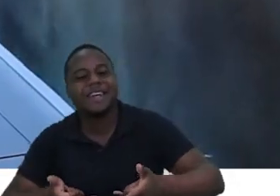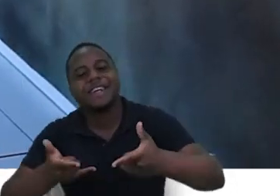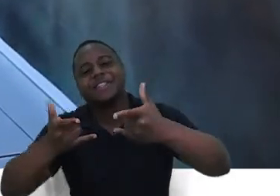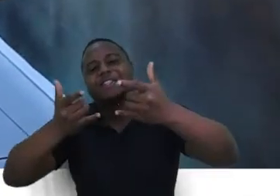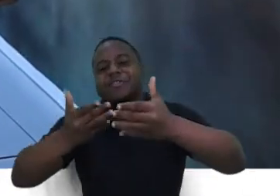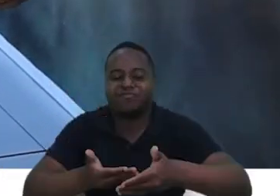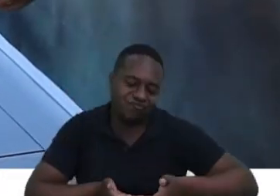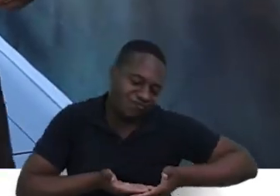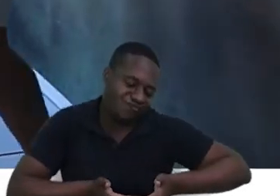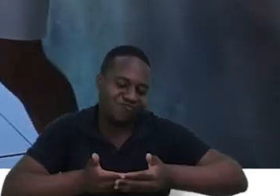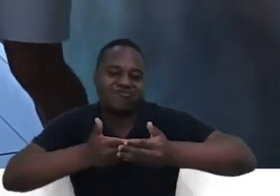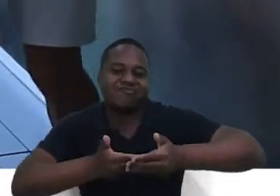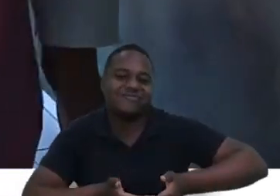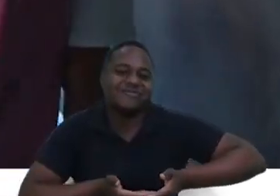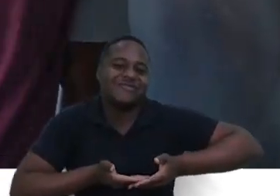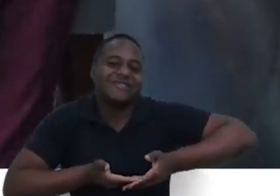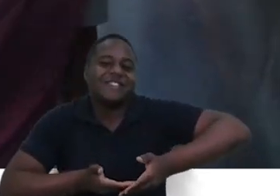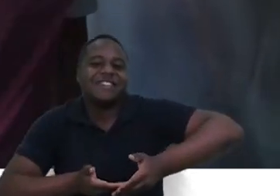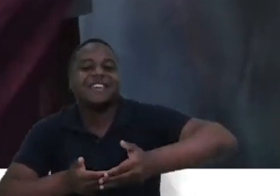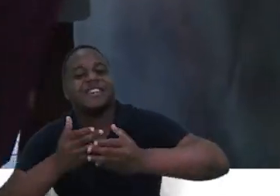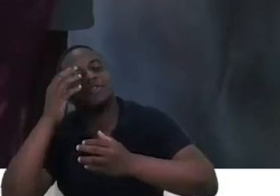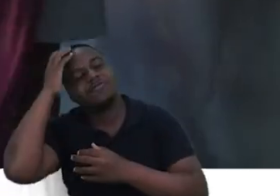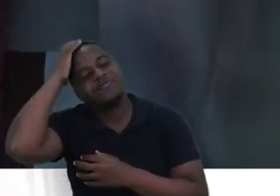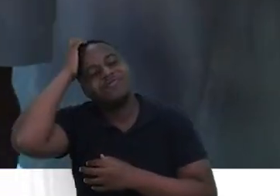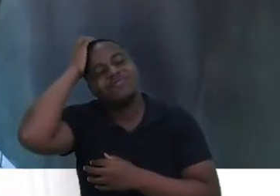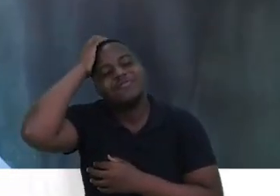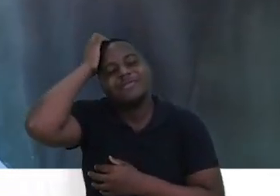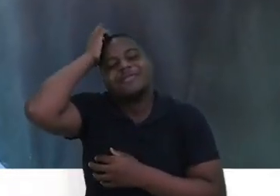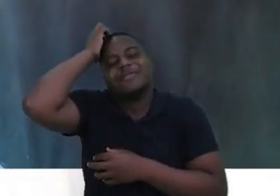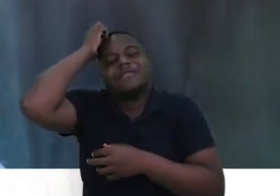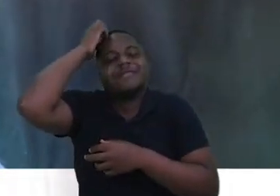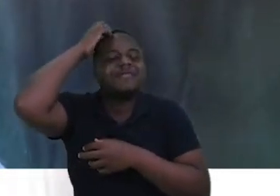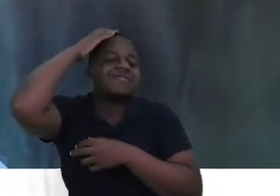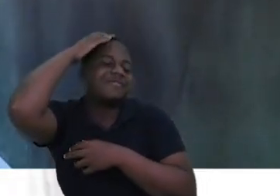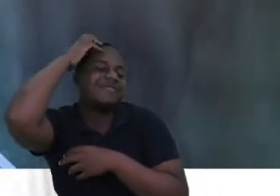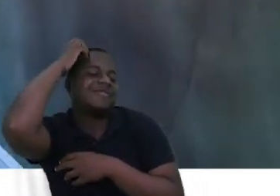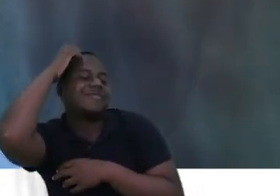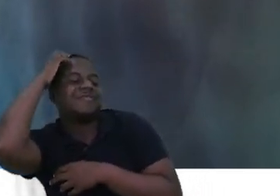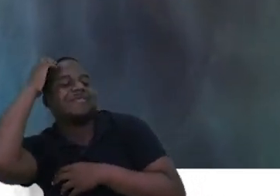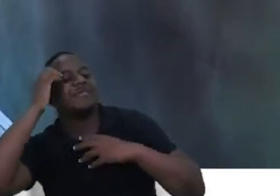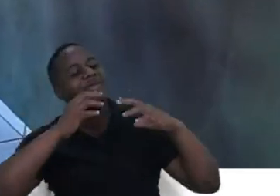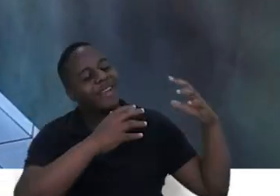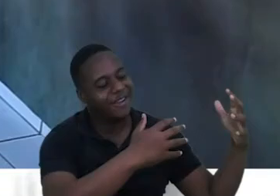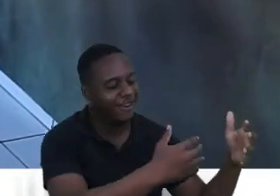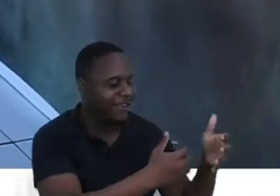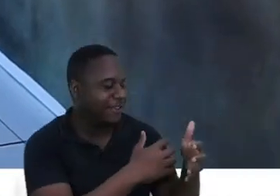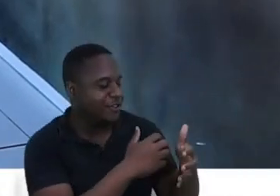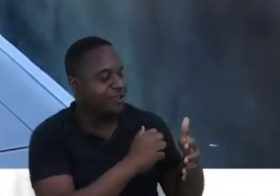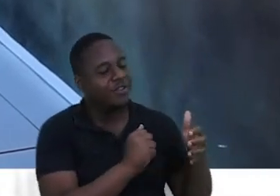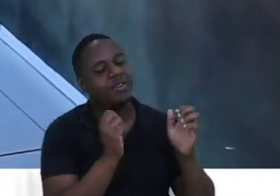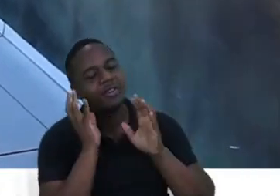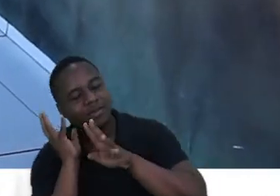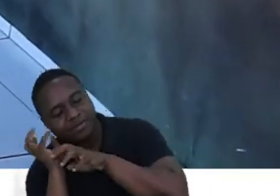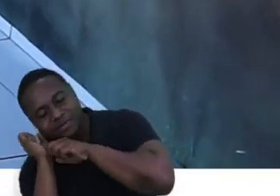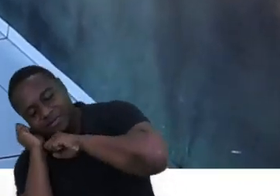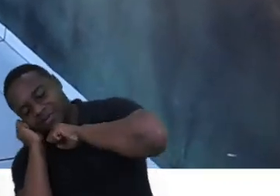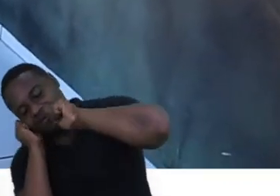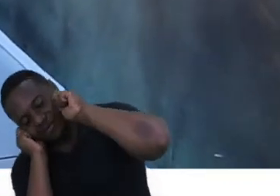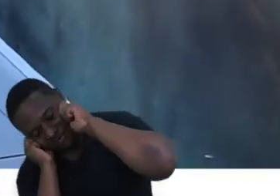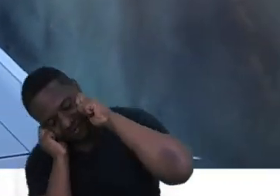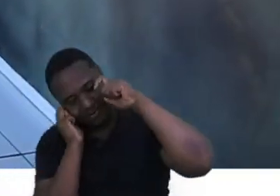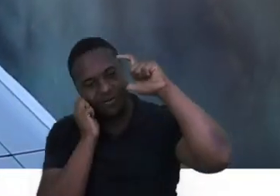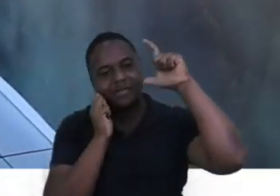minha rede e vou te balançar. Te faço um cafuné quando tu for dormir. Te dou